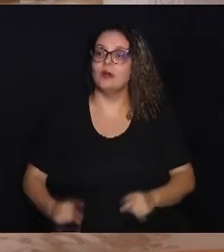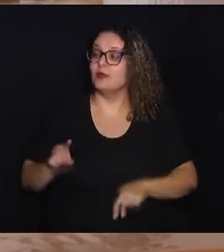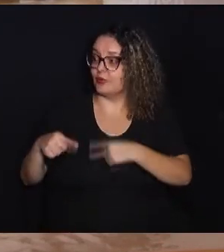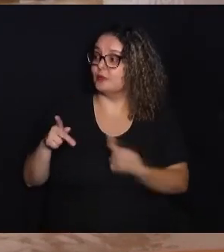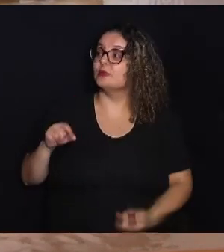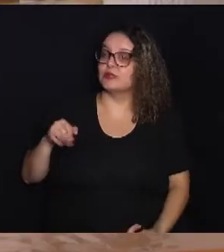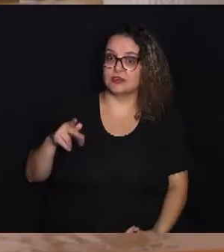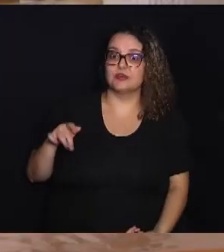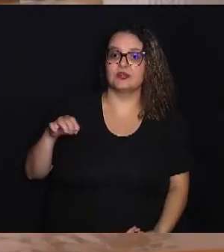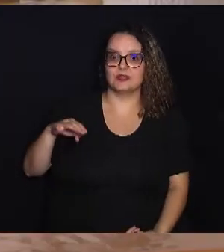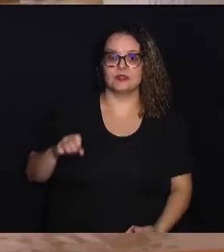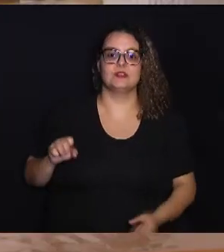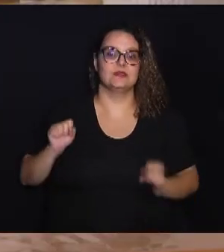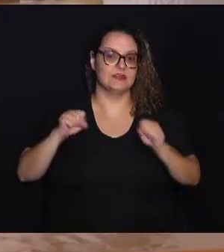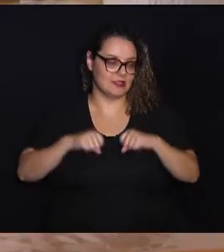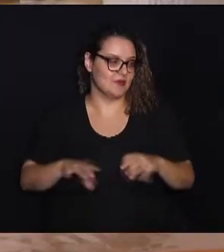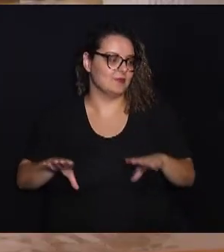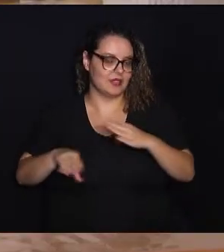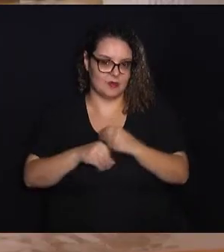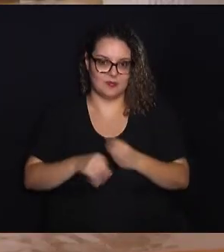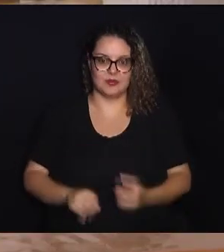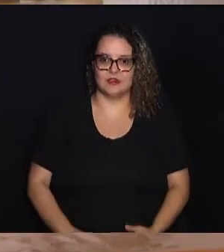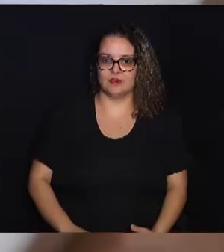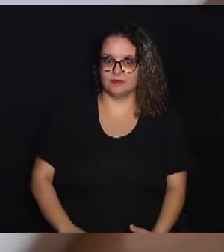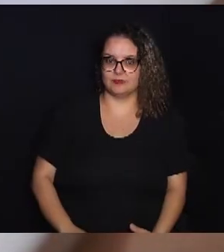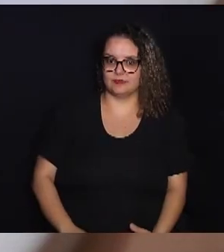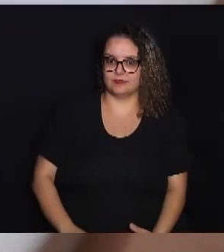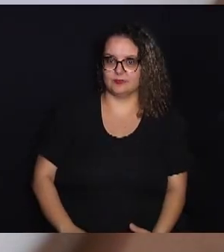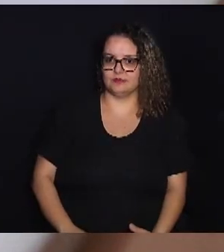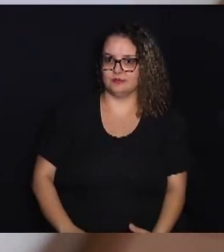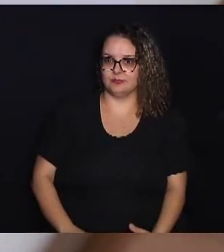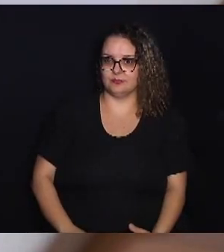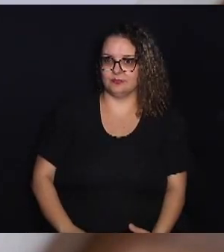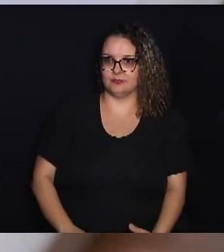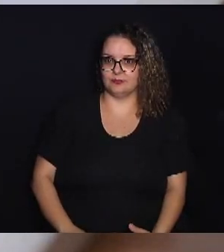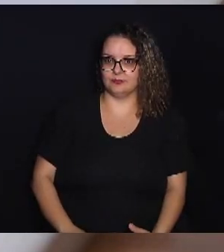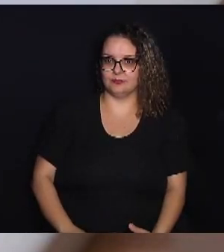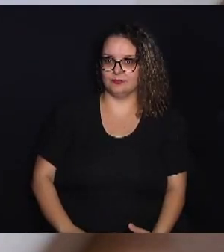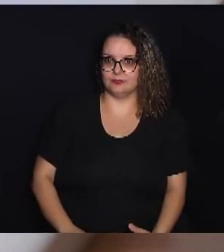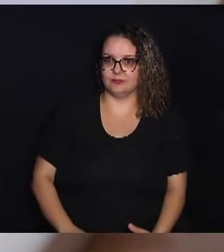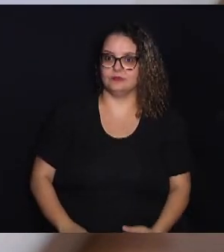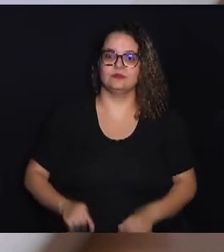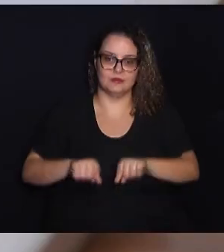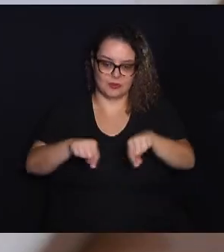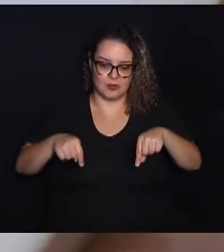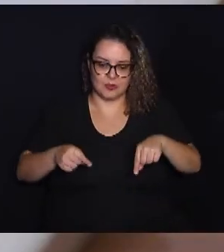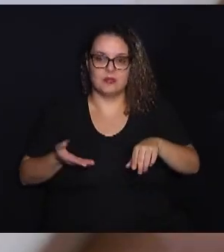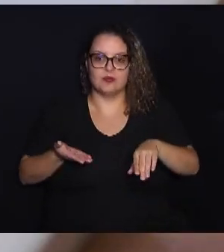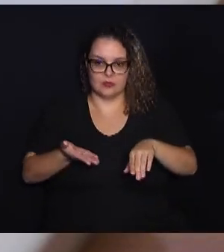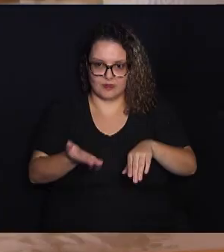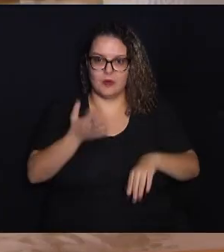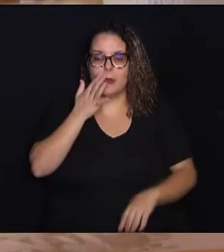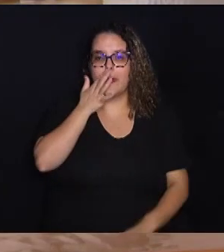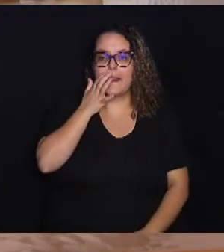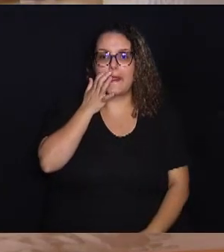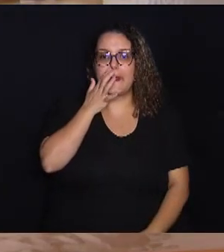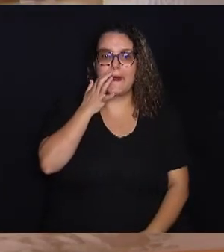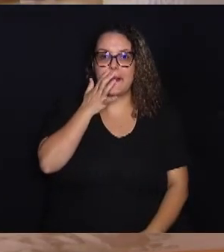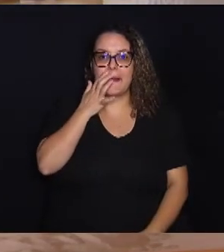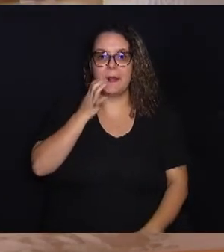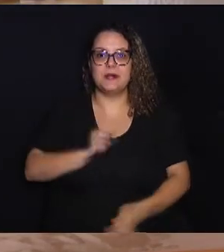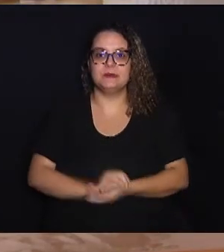Mas como eu falei, tem muitas formas diferentes de trabalhar.